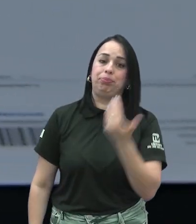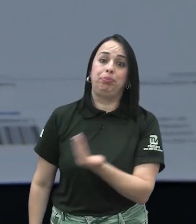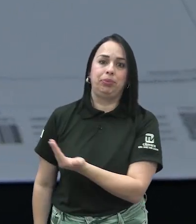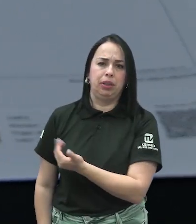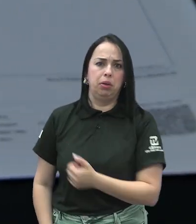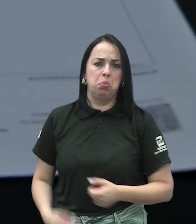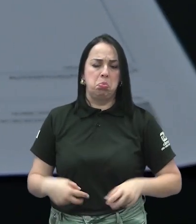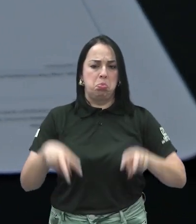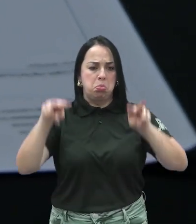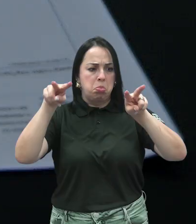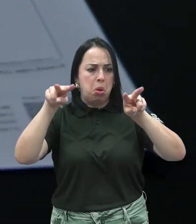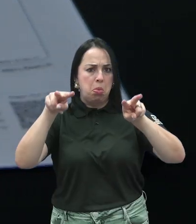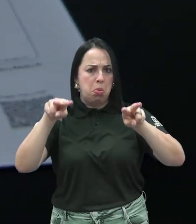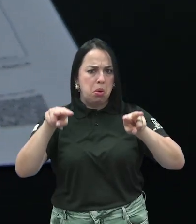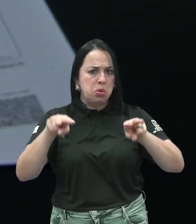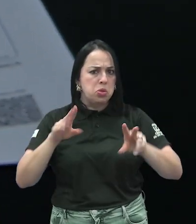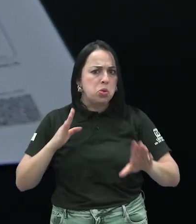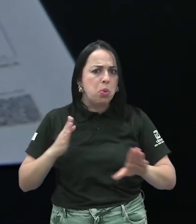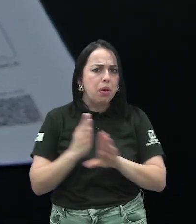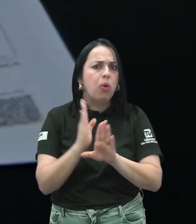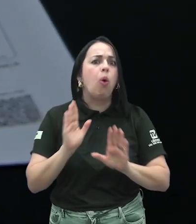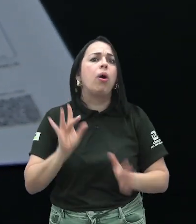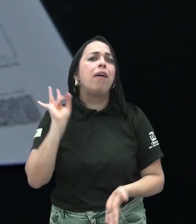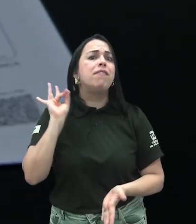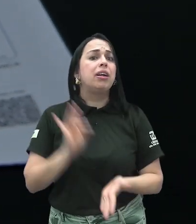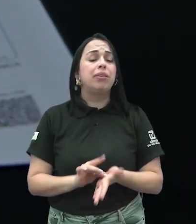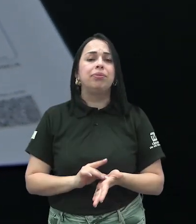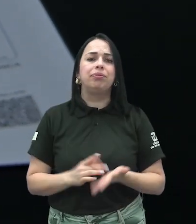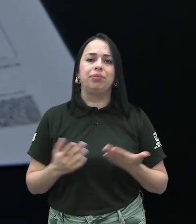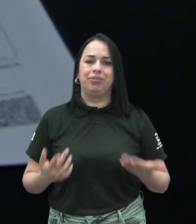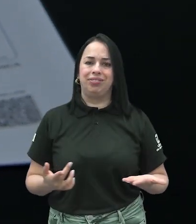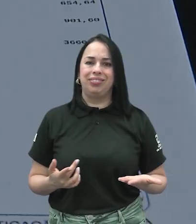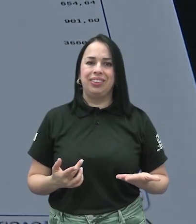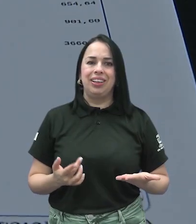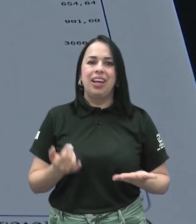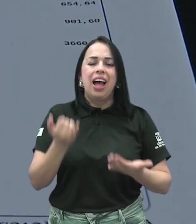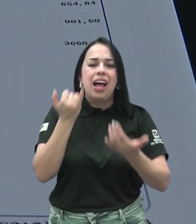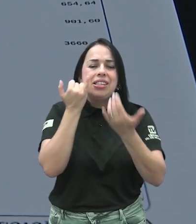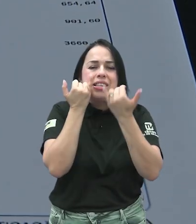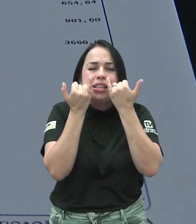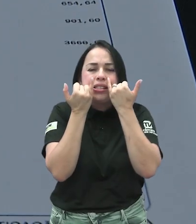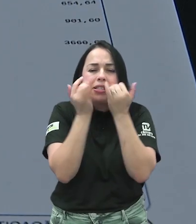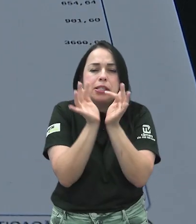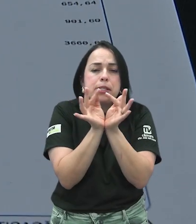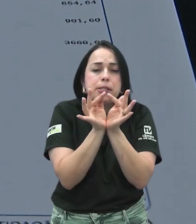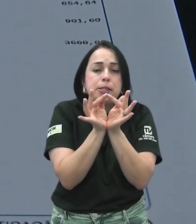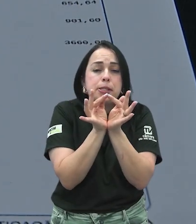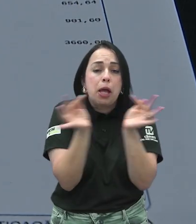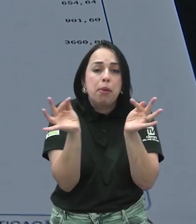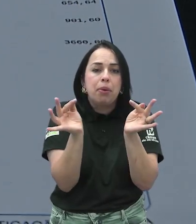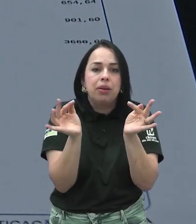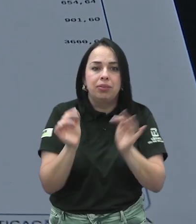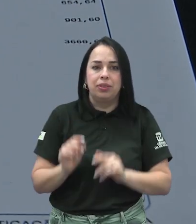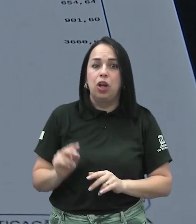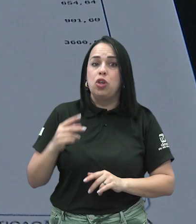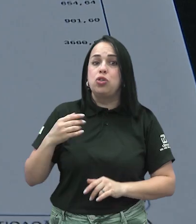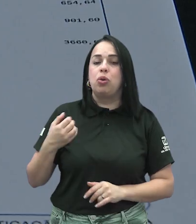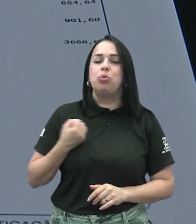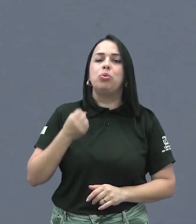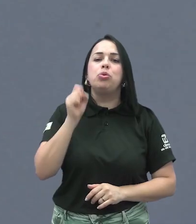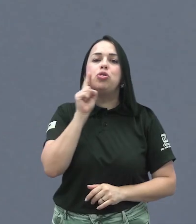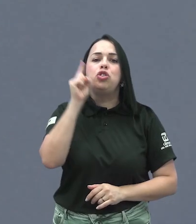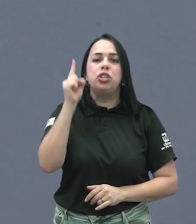esses 2 boletos. Você consegue identificar qual é o original? A mudança nos dados é tão sutil que apenas